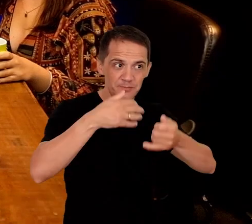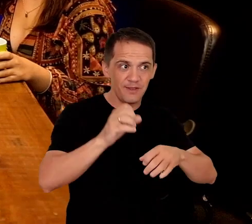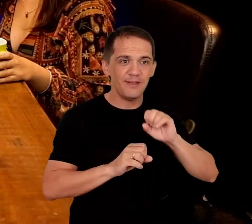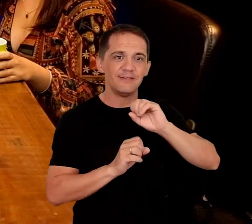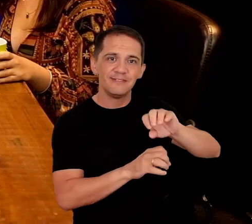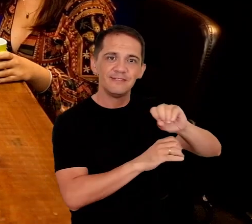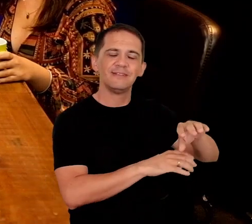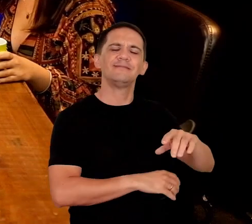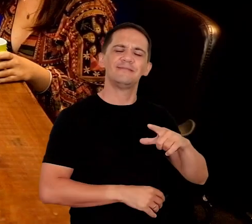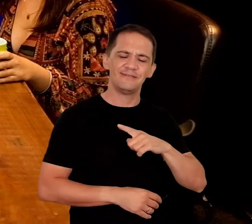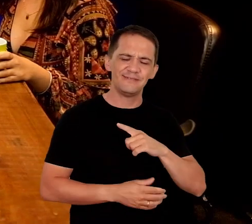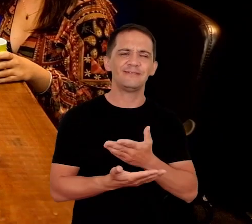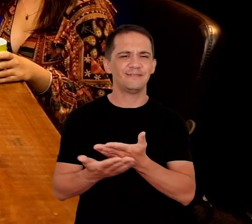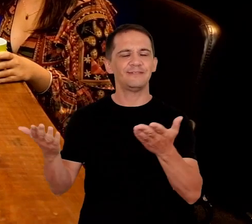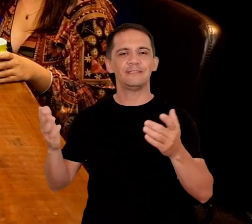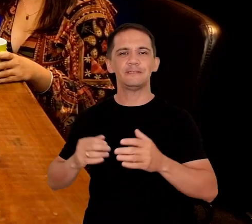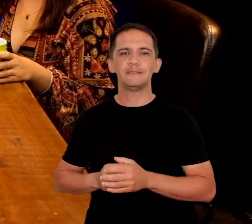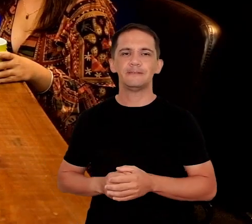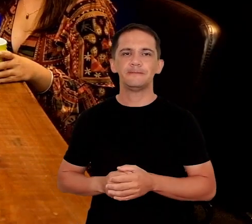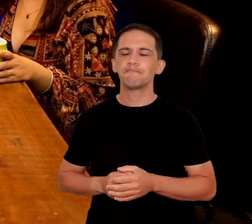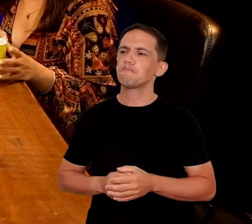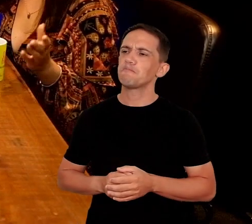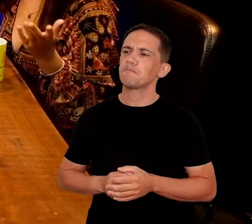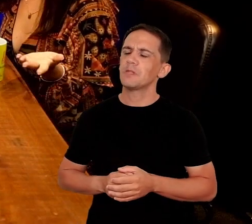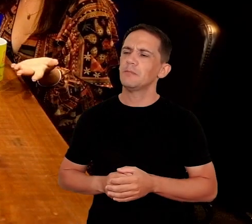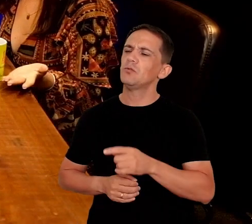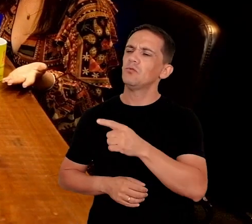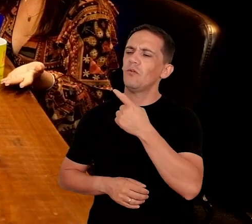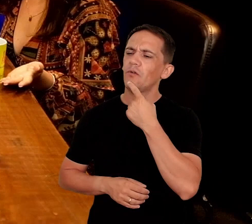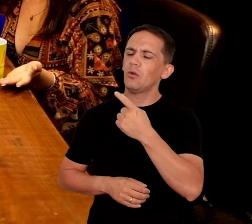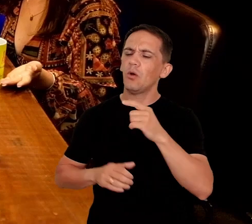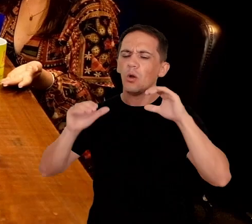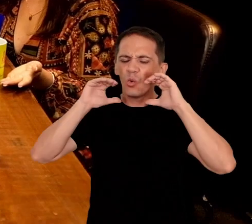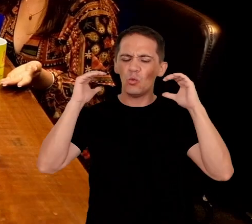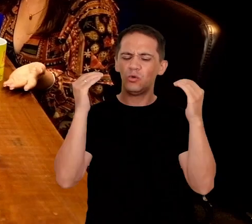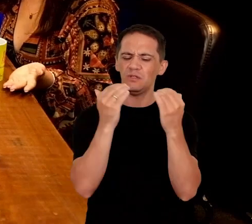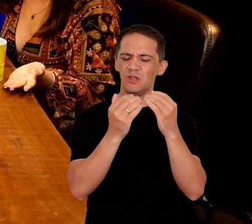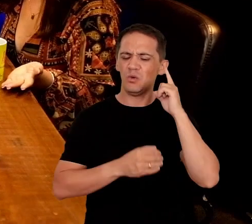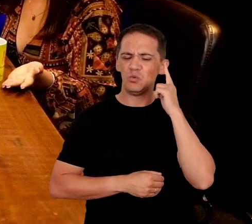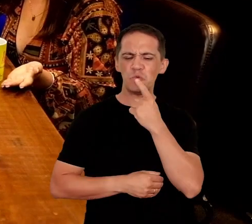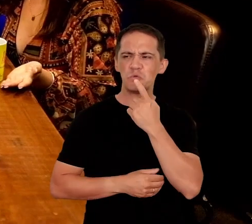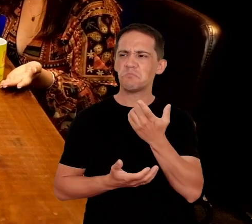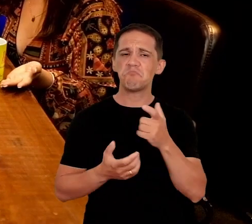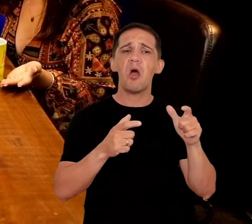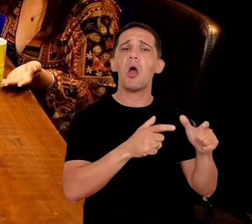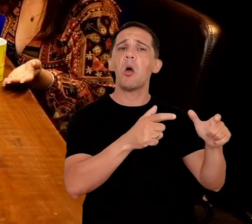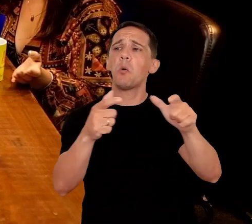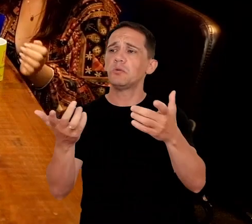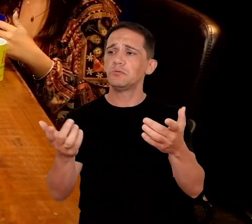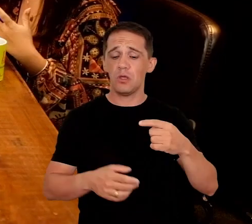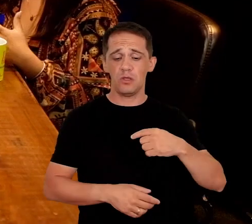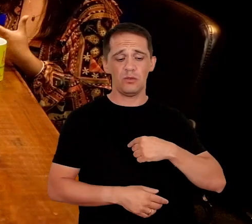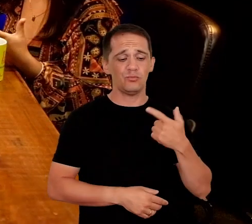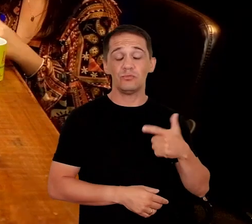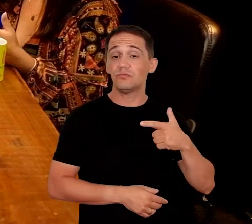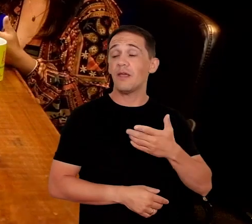Mas onde está essa comunidade surda, assim? Porque eu não tenho amigos que são surdos, né? Que sejam surdos, né?